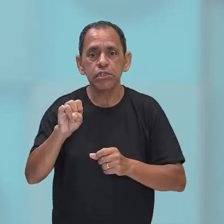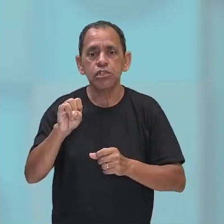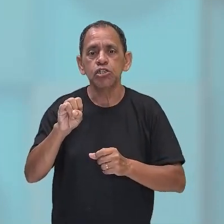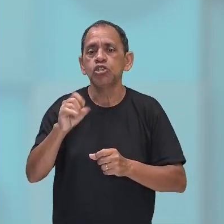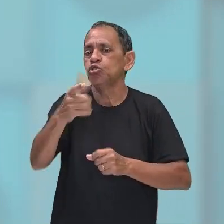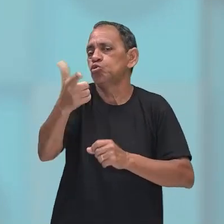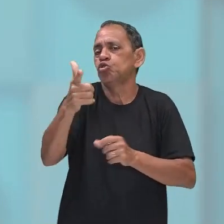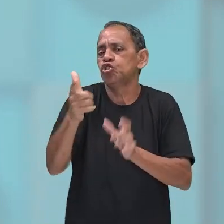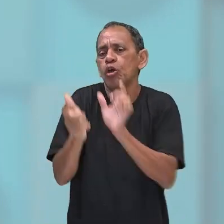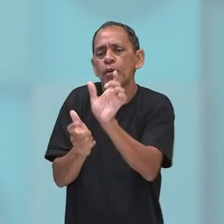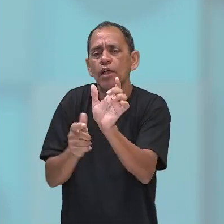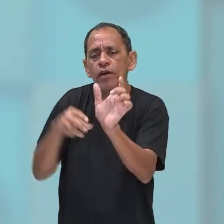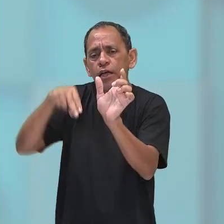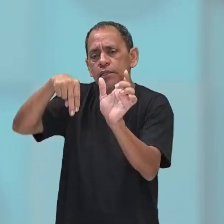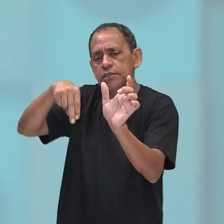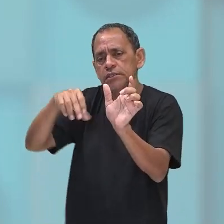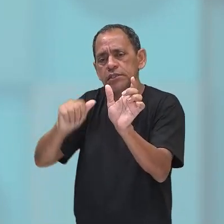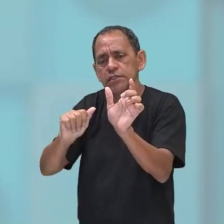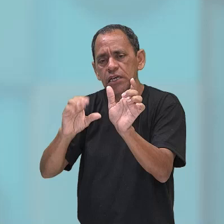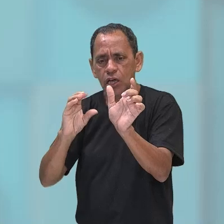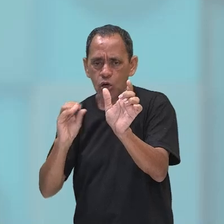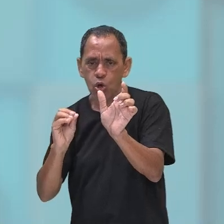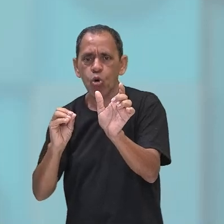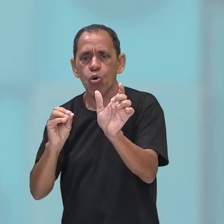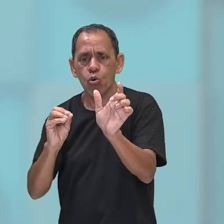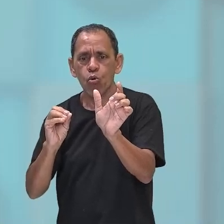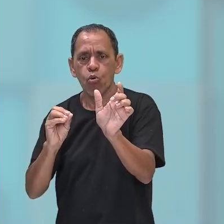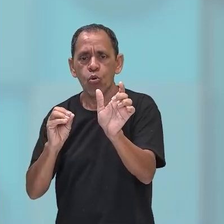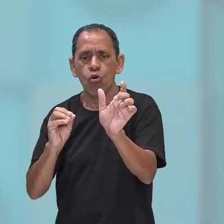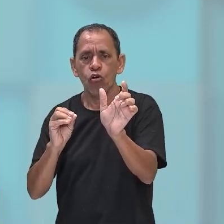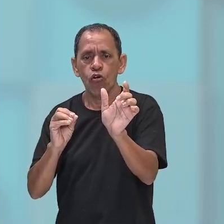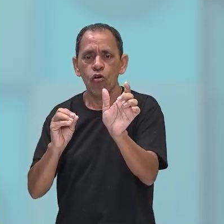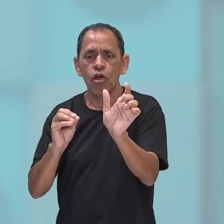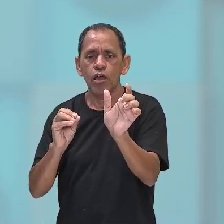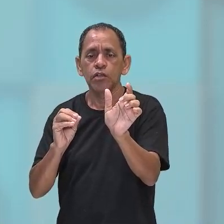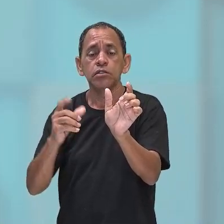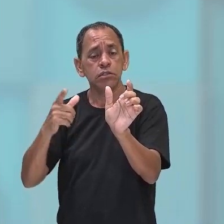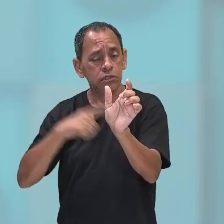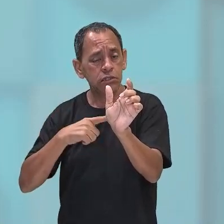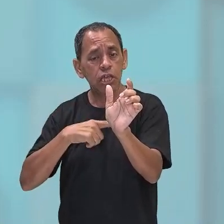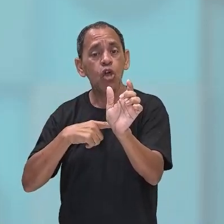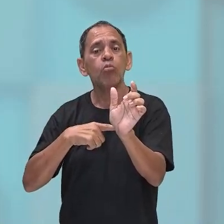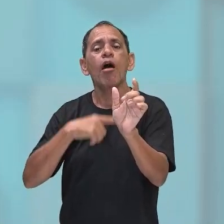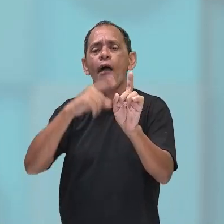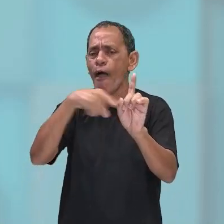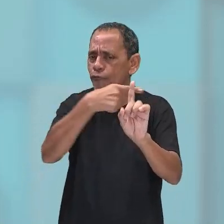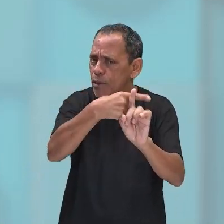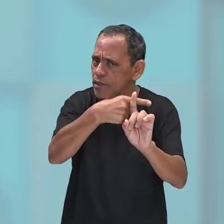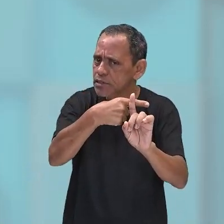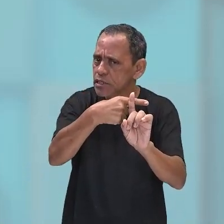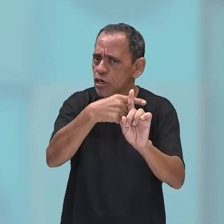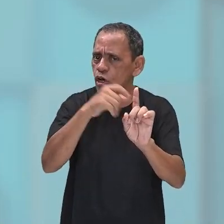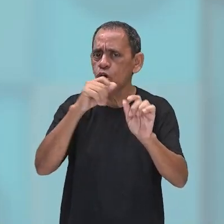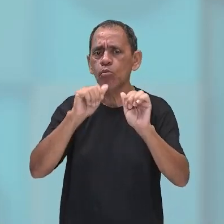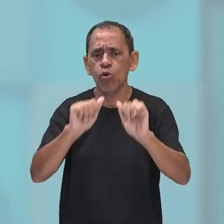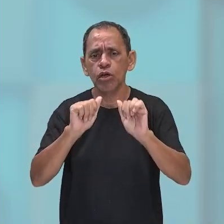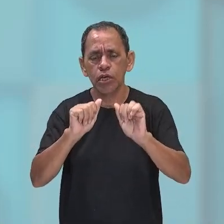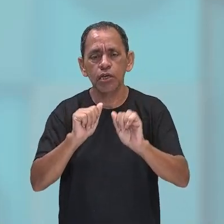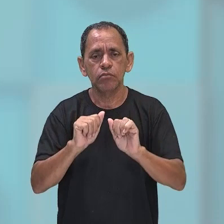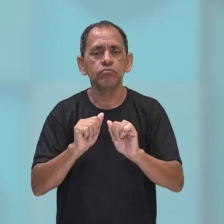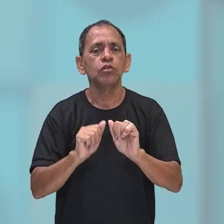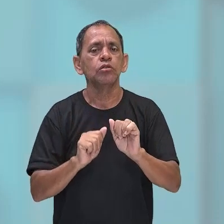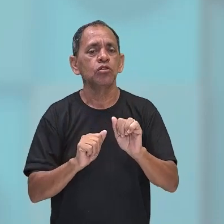ideia negativa foi embora, ok? Aí eu tenho uma afirmação. Muitos adolescentes temem o